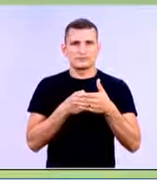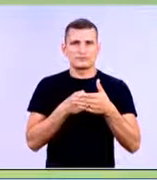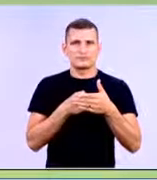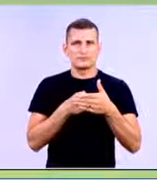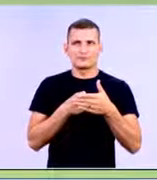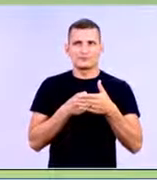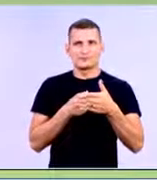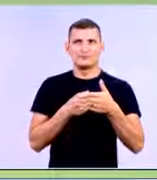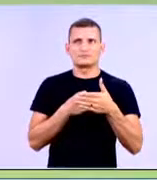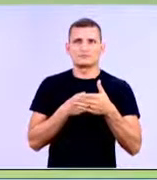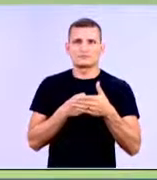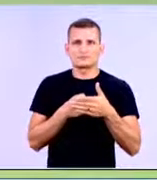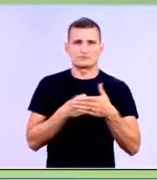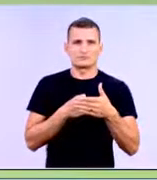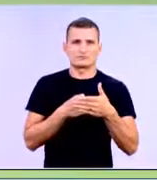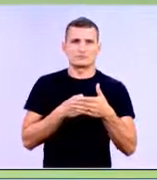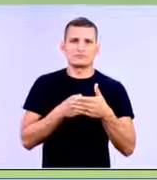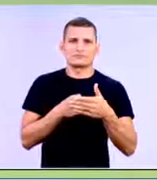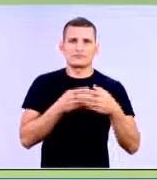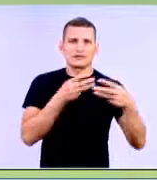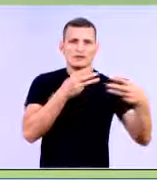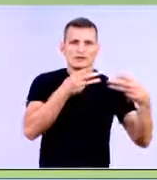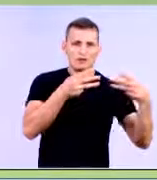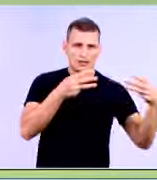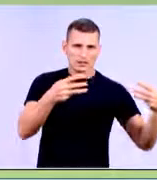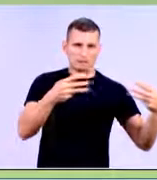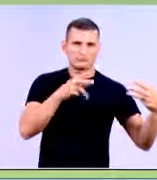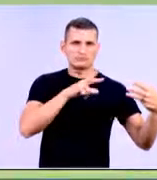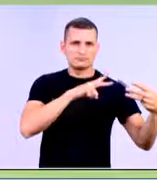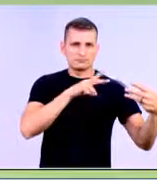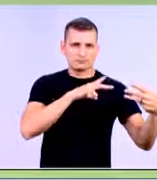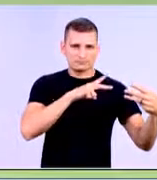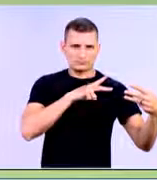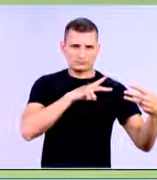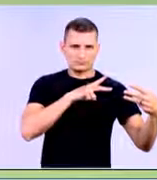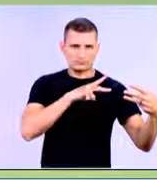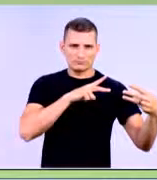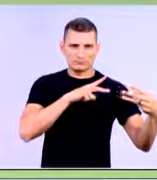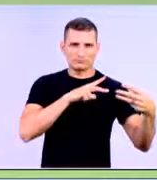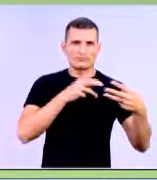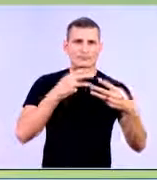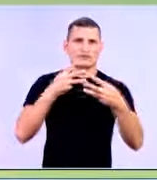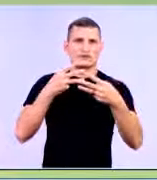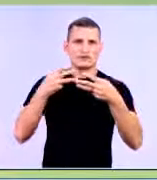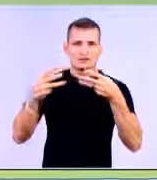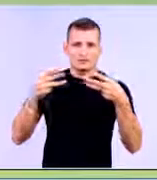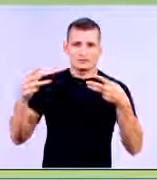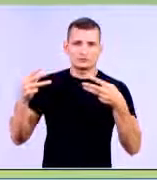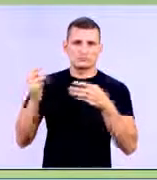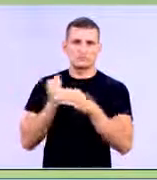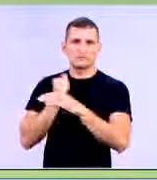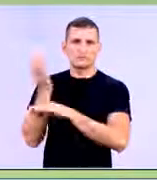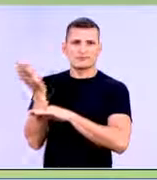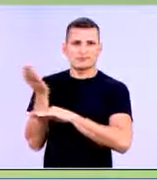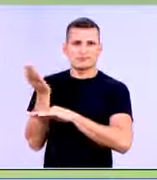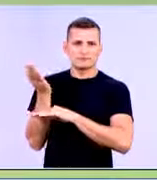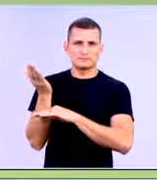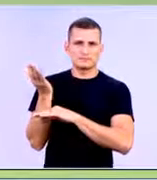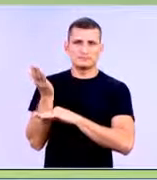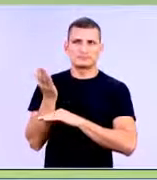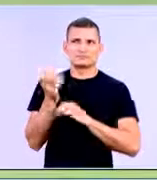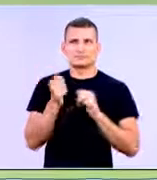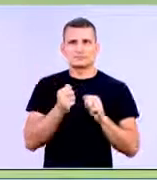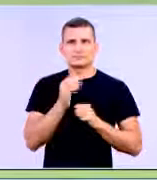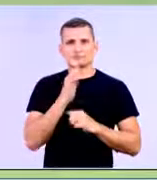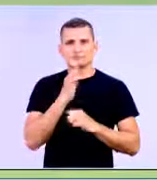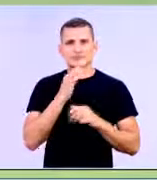um obstáculo entre uma rede privada e uma rede externa. Pode ser conhecido